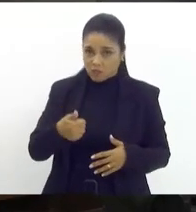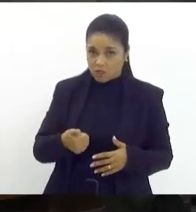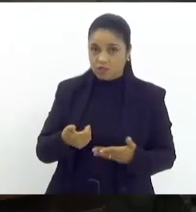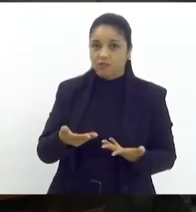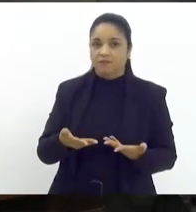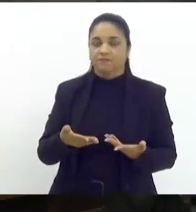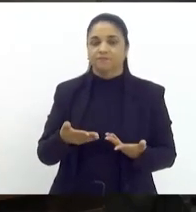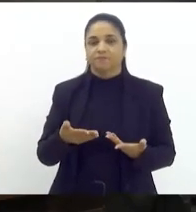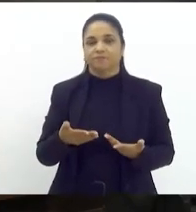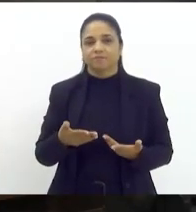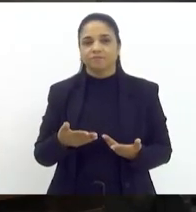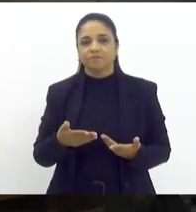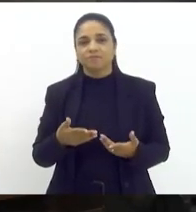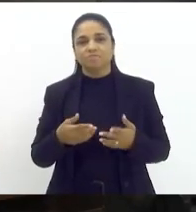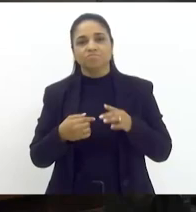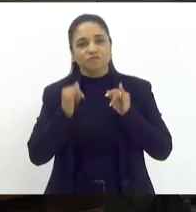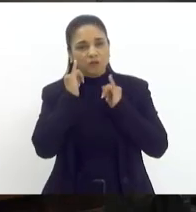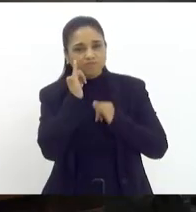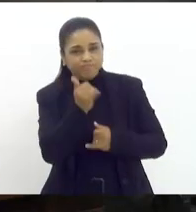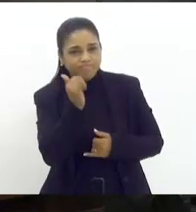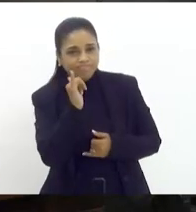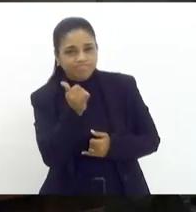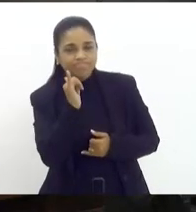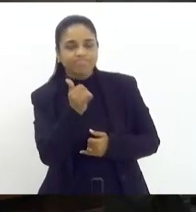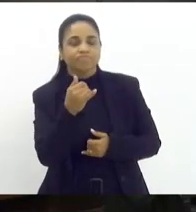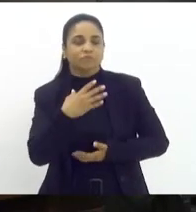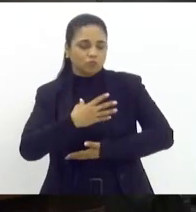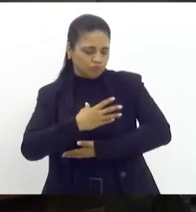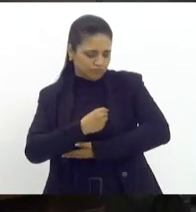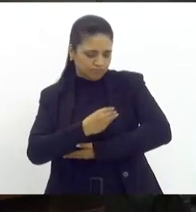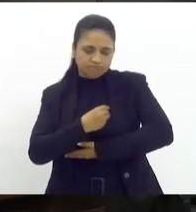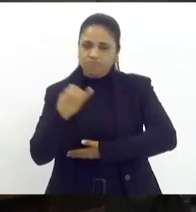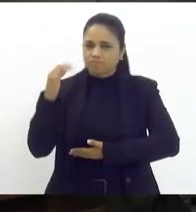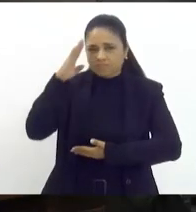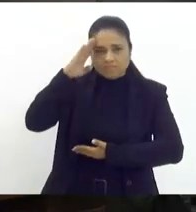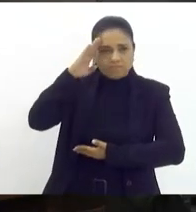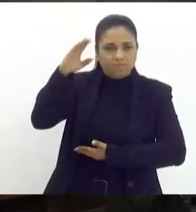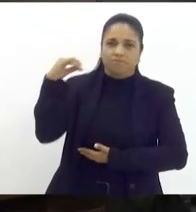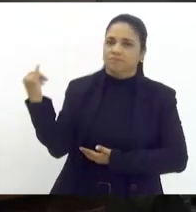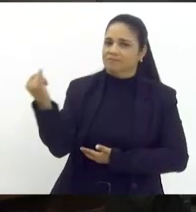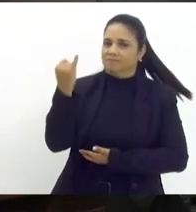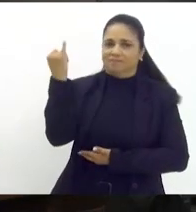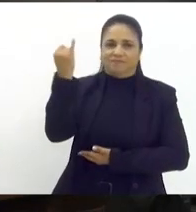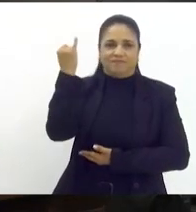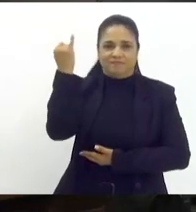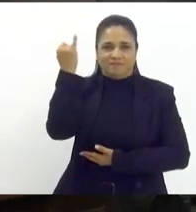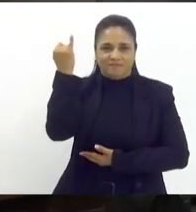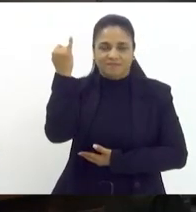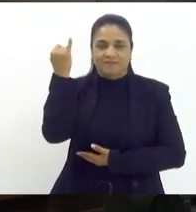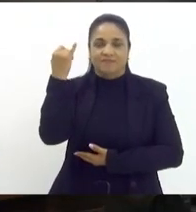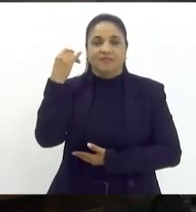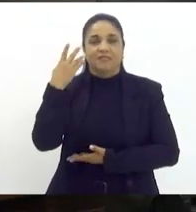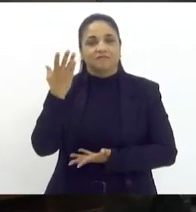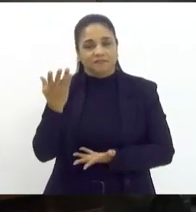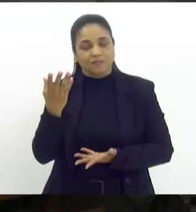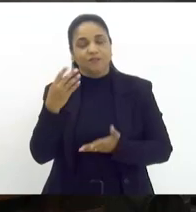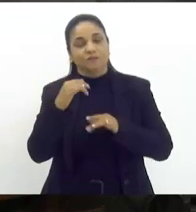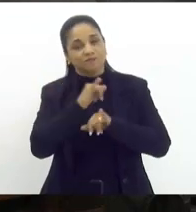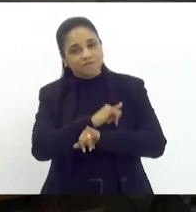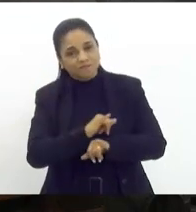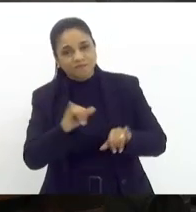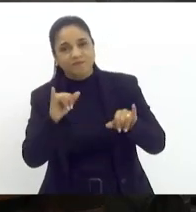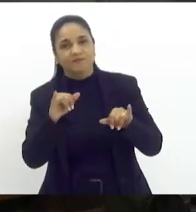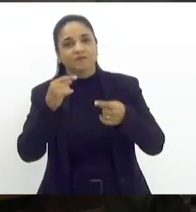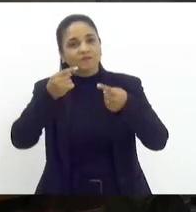dito o quanto que o aleitamento ele é fundamental Então nesse sentido trazer aqui